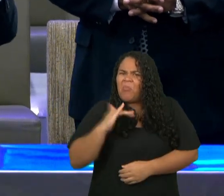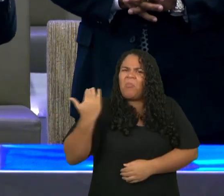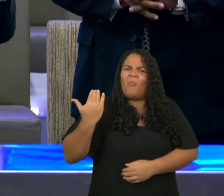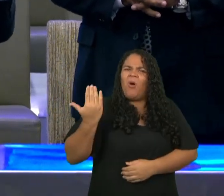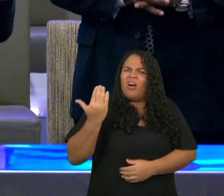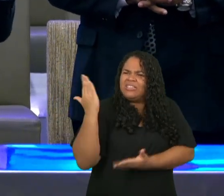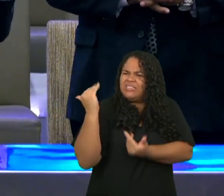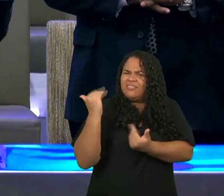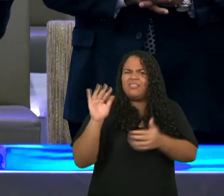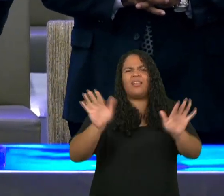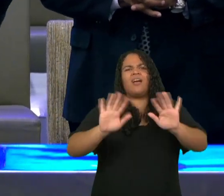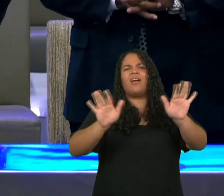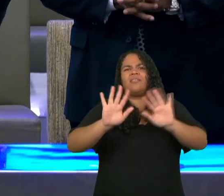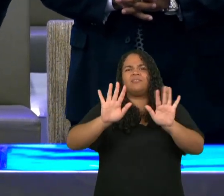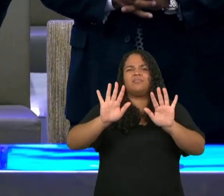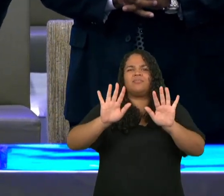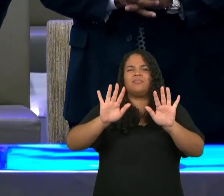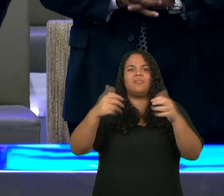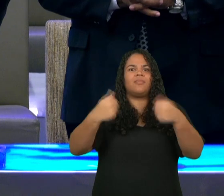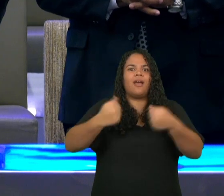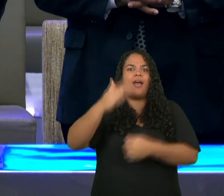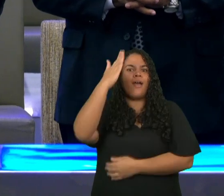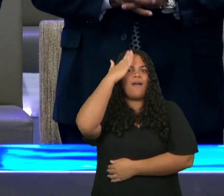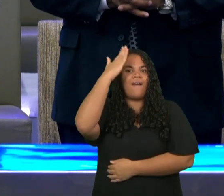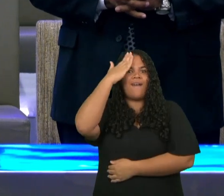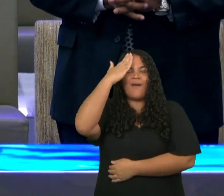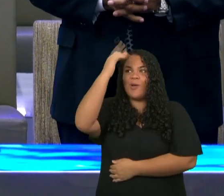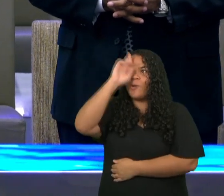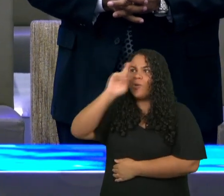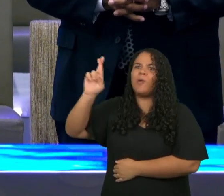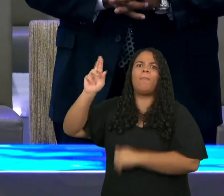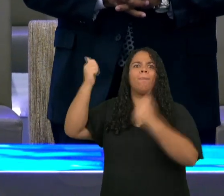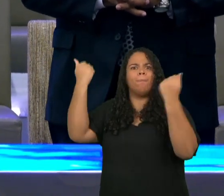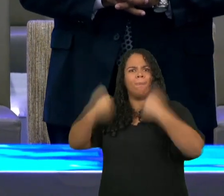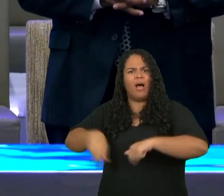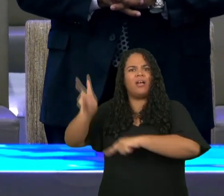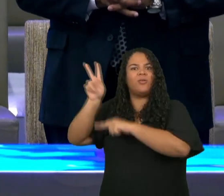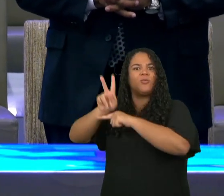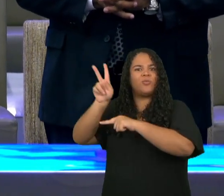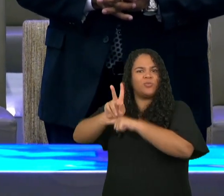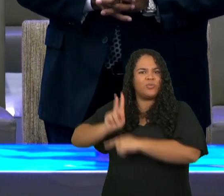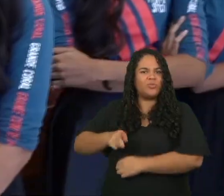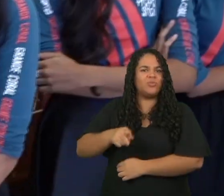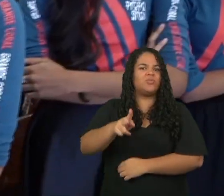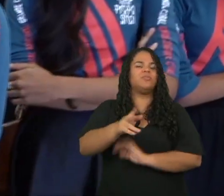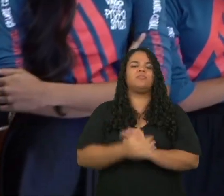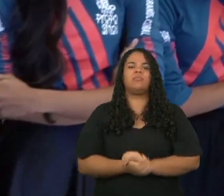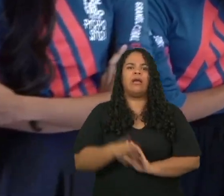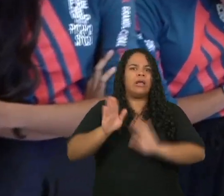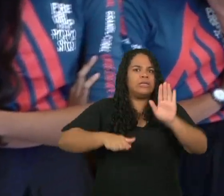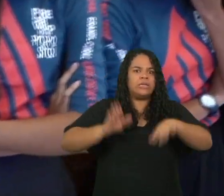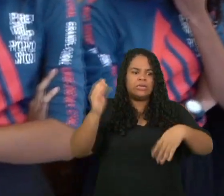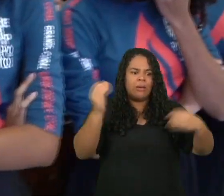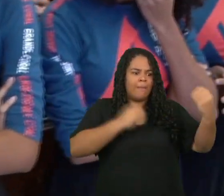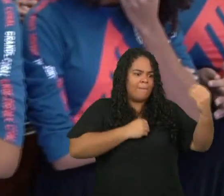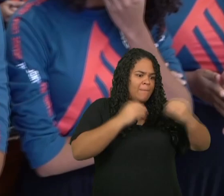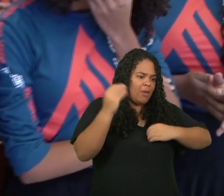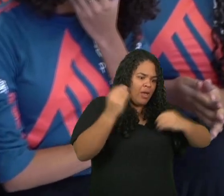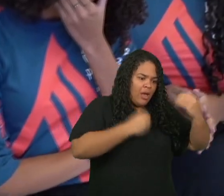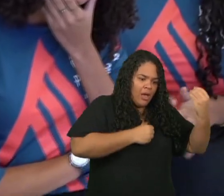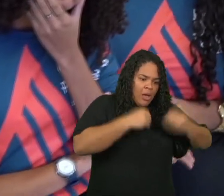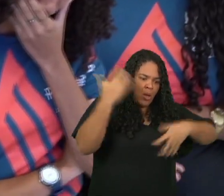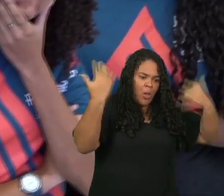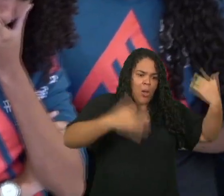te preservar para Ele, não importa os teus pecados, podem ser os